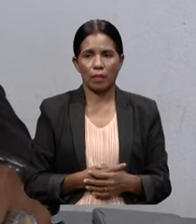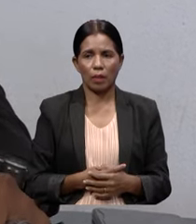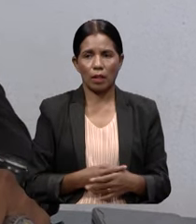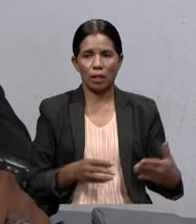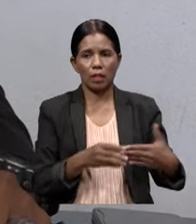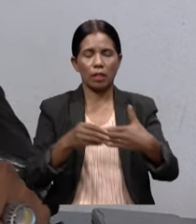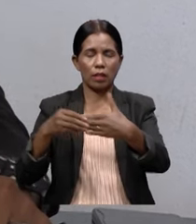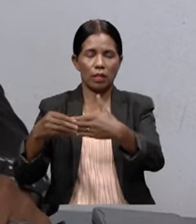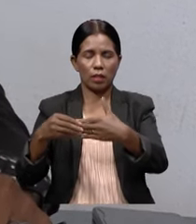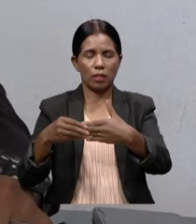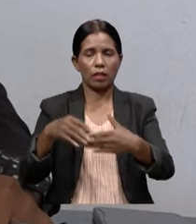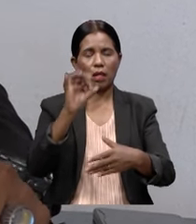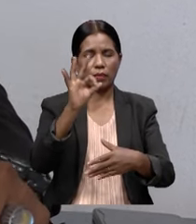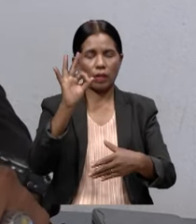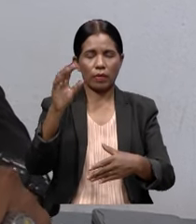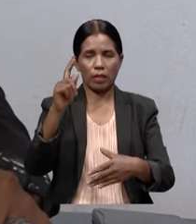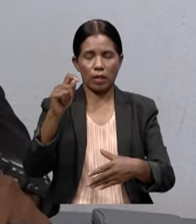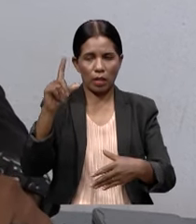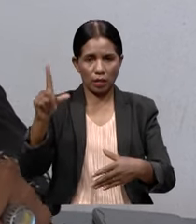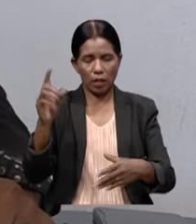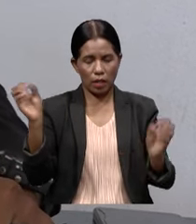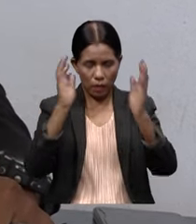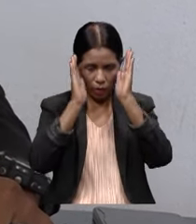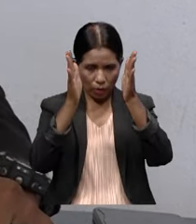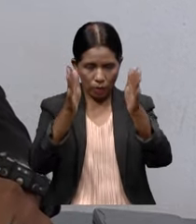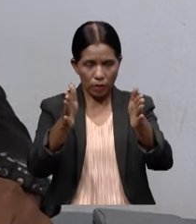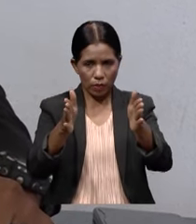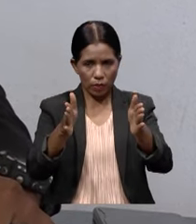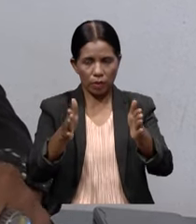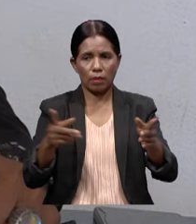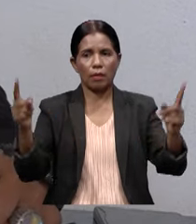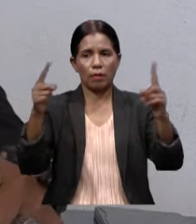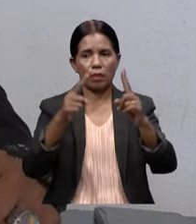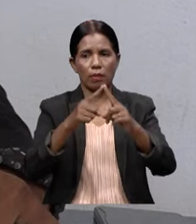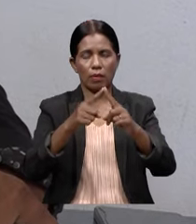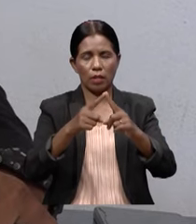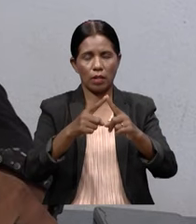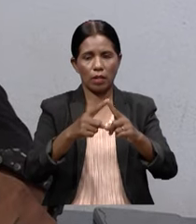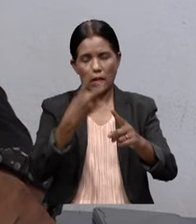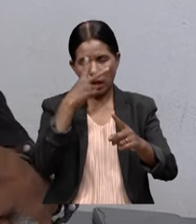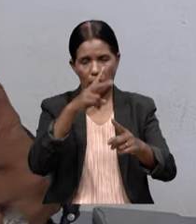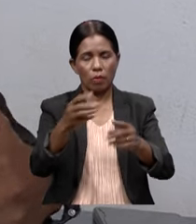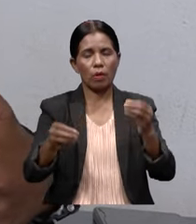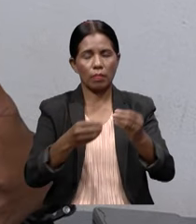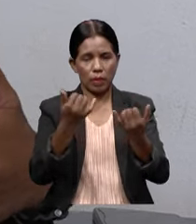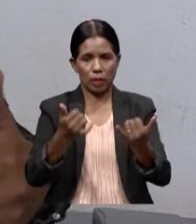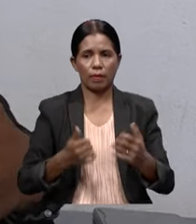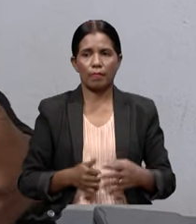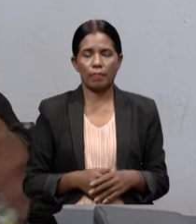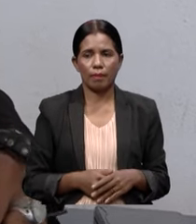liderança Federação Futebol Timor Leste latau atenção di diak ba iha situação sirane sane. Então